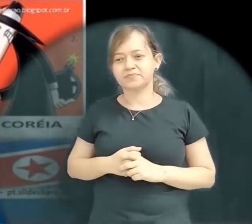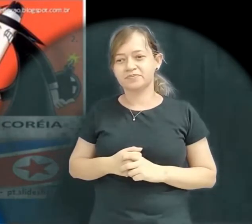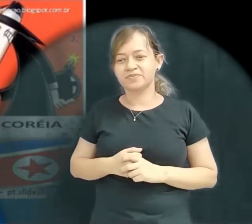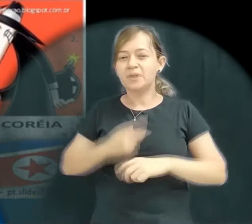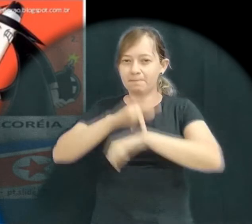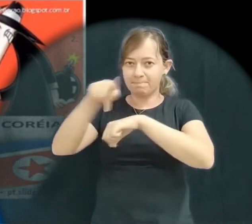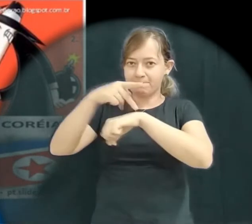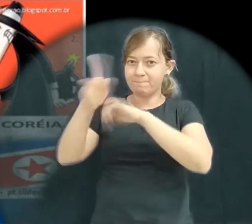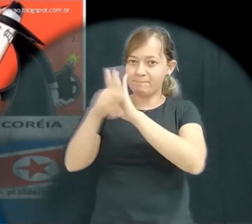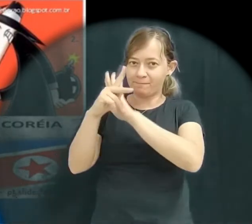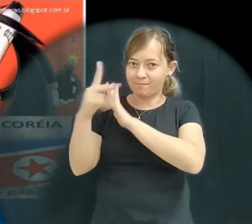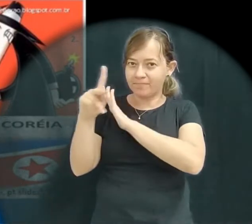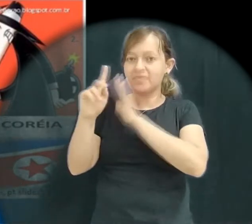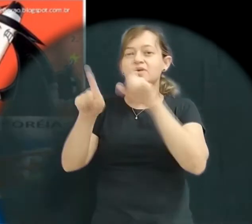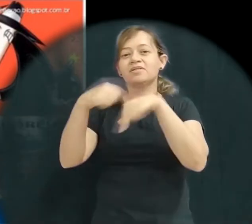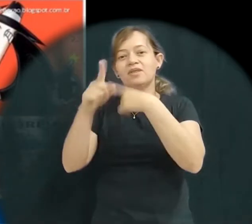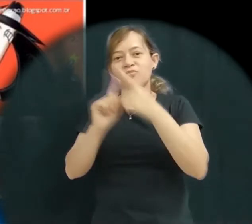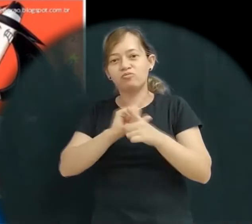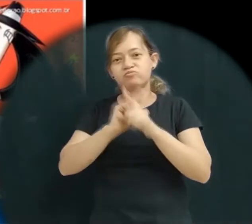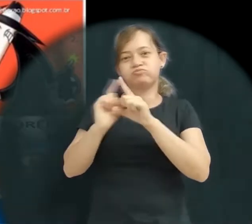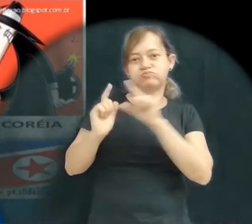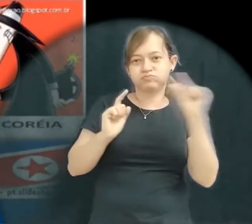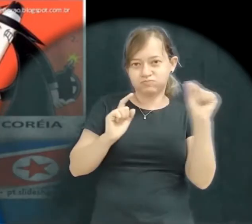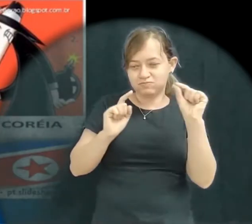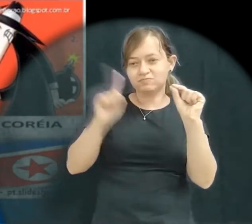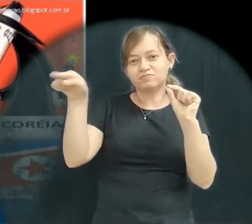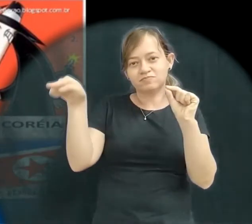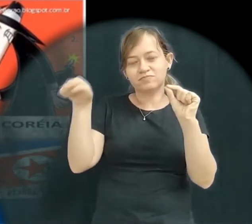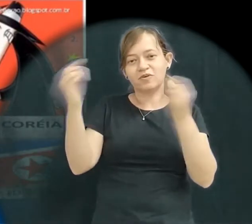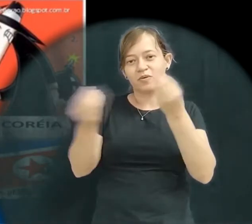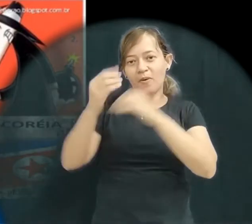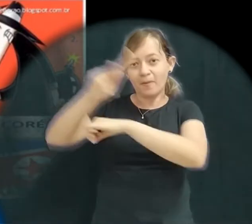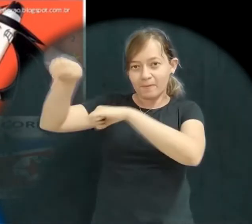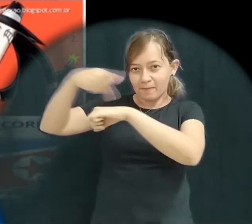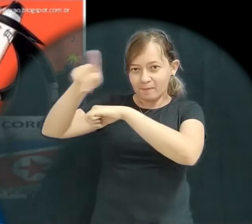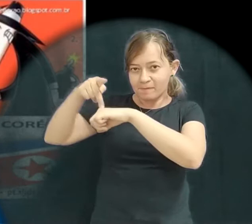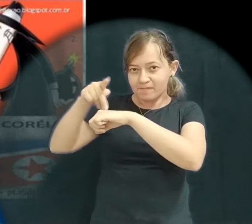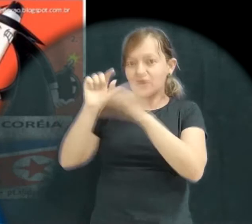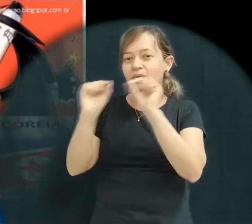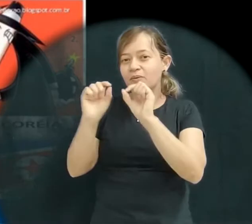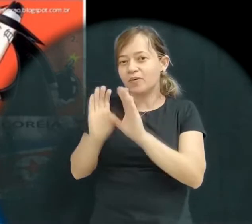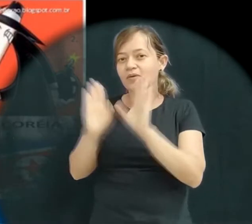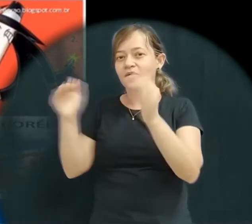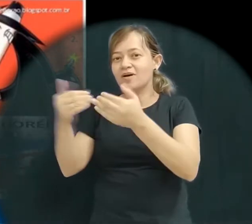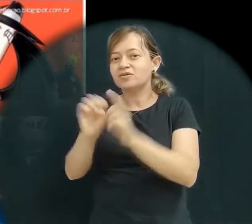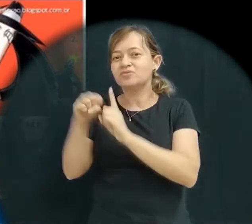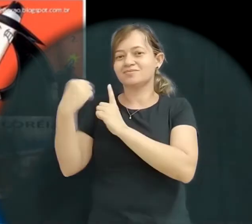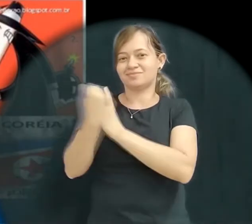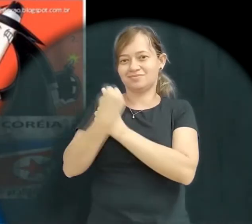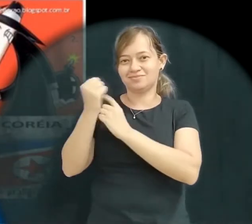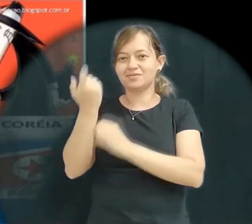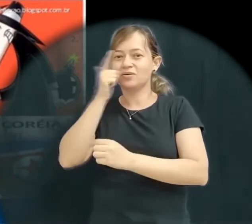os comunistas lá do país, e teve que se retirar, ficando aí o Vietnã, um país socialista. O socialismo ganhou dessa